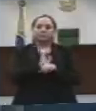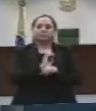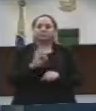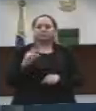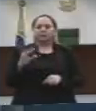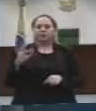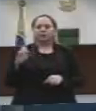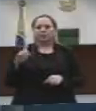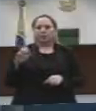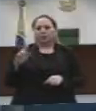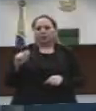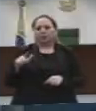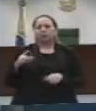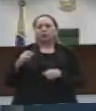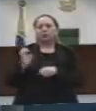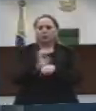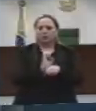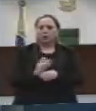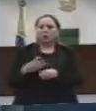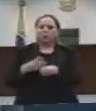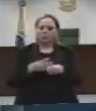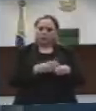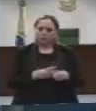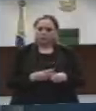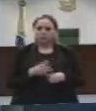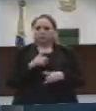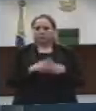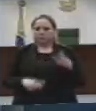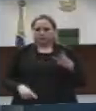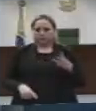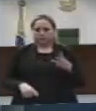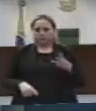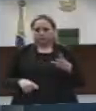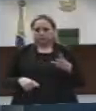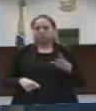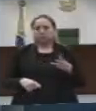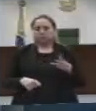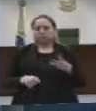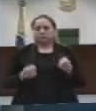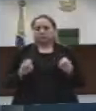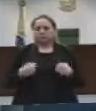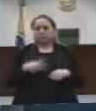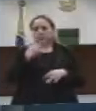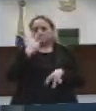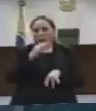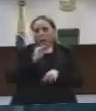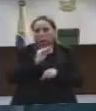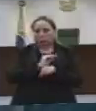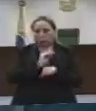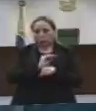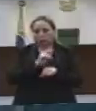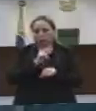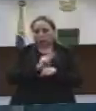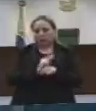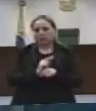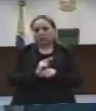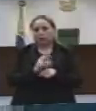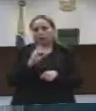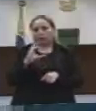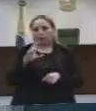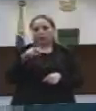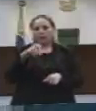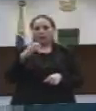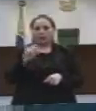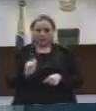estadual Municipal executivo eu tio judiciário resguardar qualquer proteção de crença aliás em São